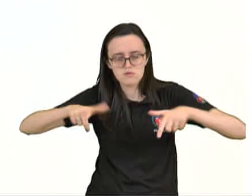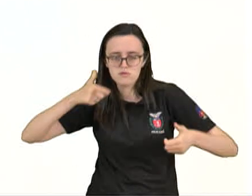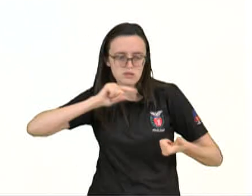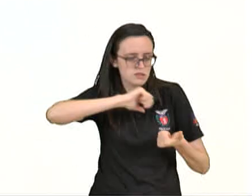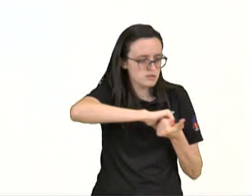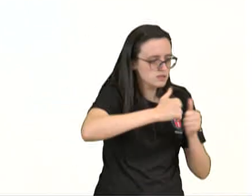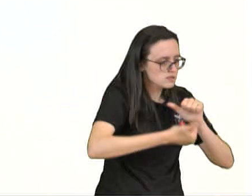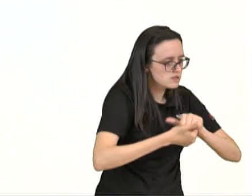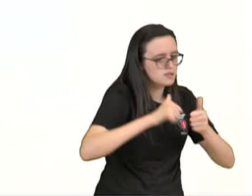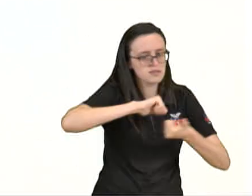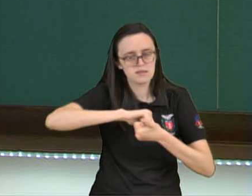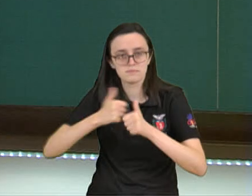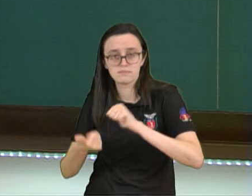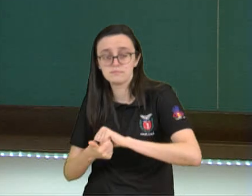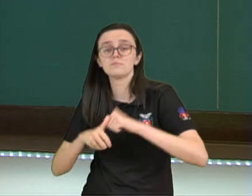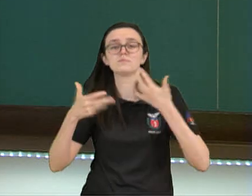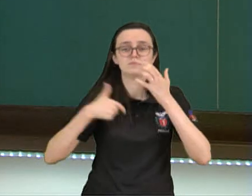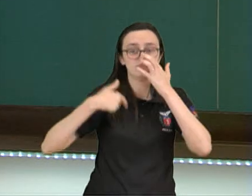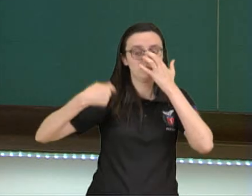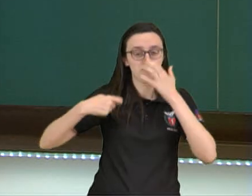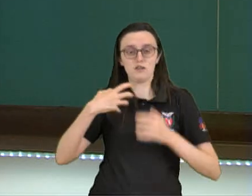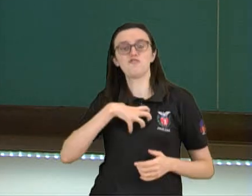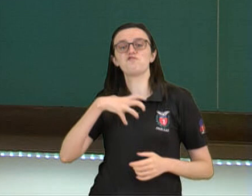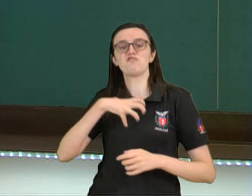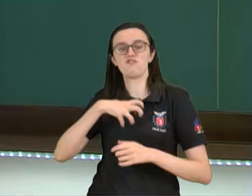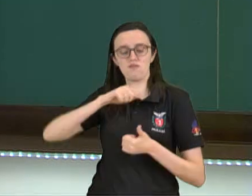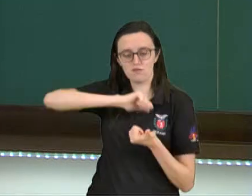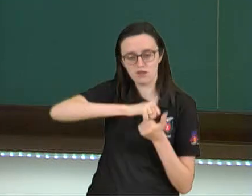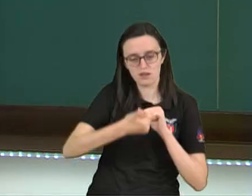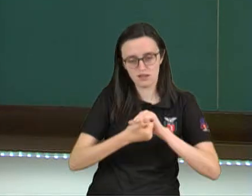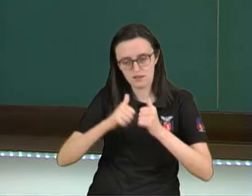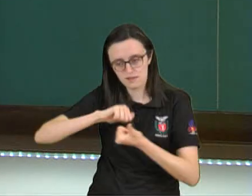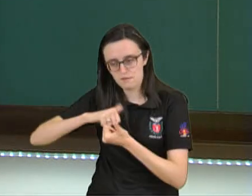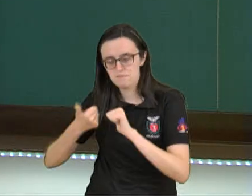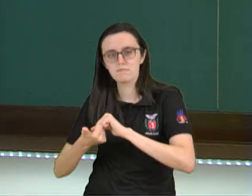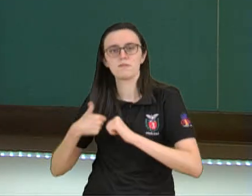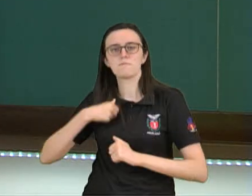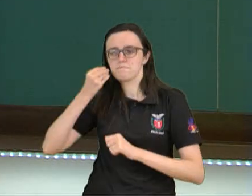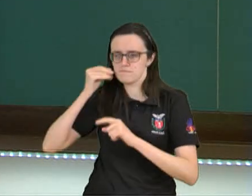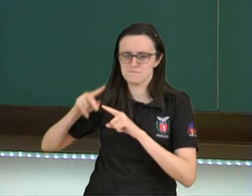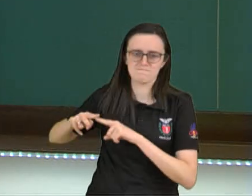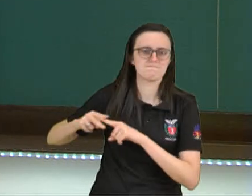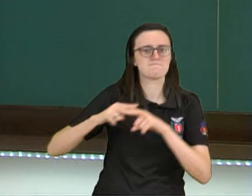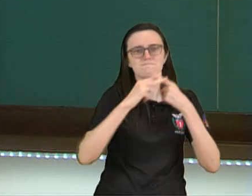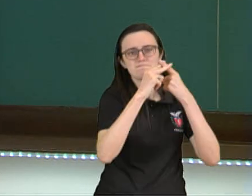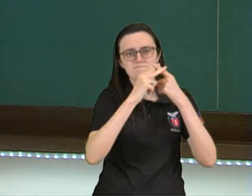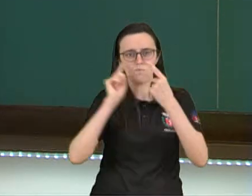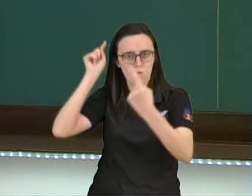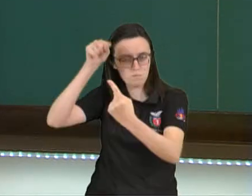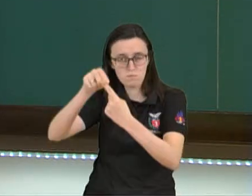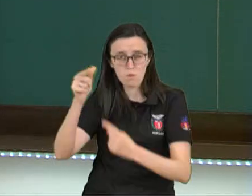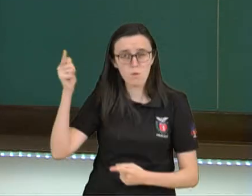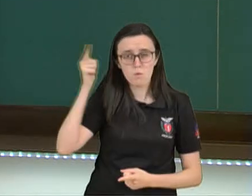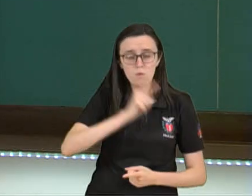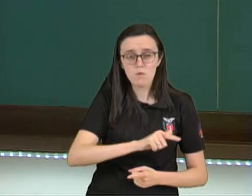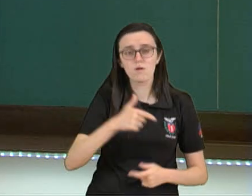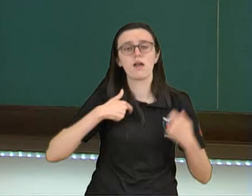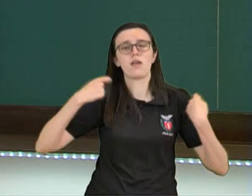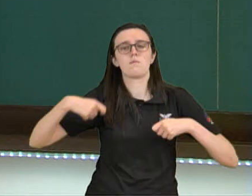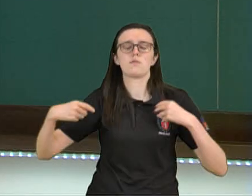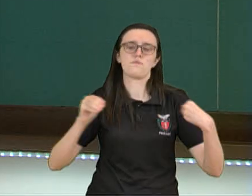adaptar. Quando eu preciso encontrar maneiras de me adaptar, quando eu preciso ajustar os meus objetivos, eu preciso